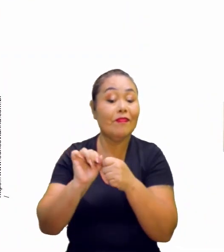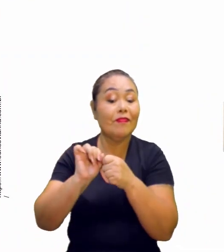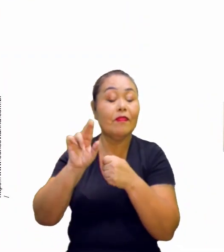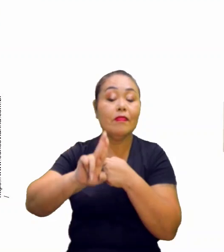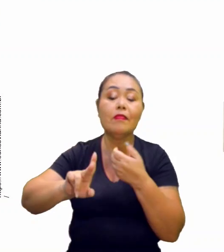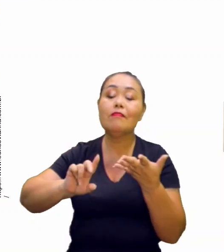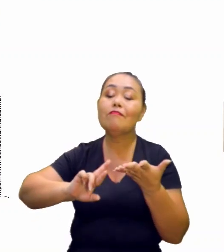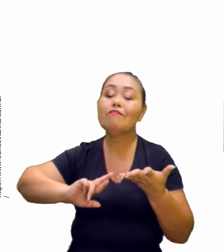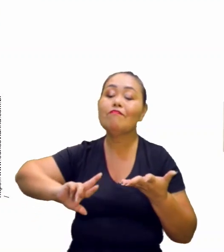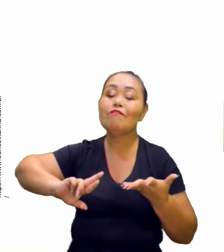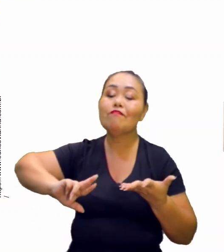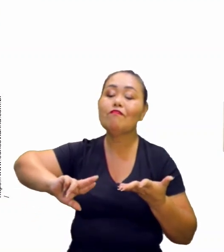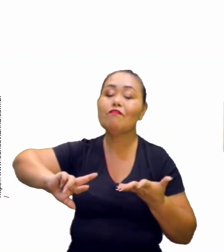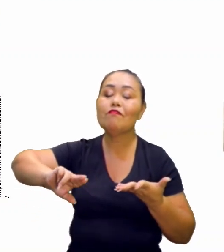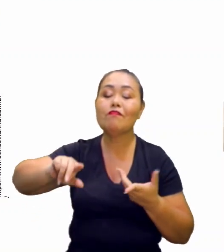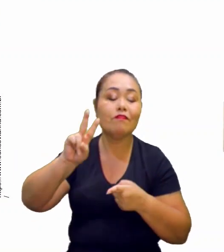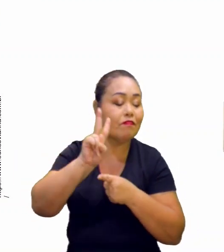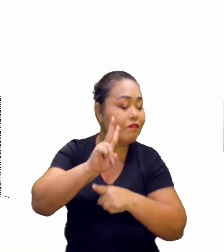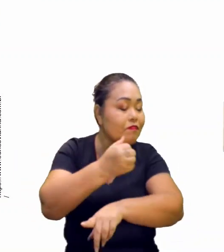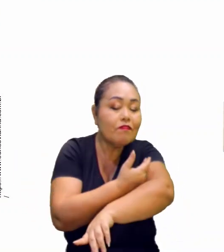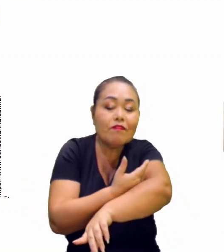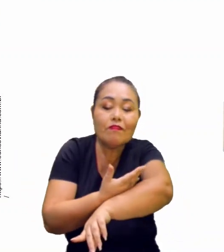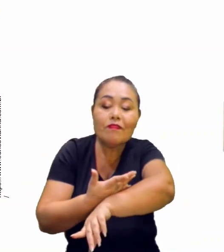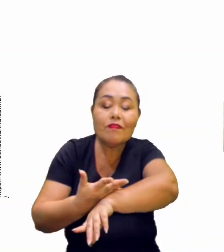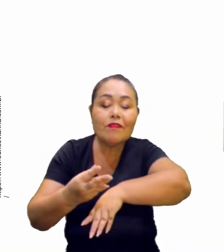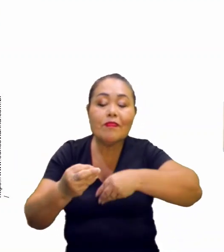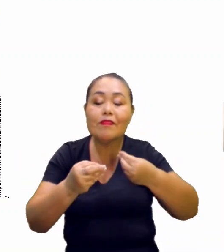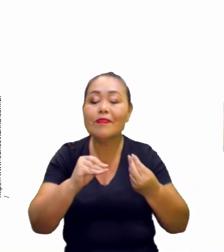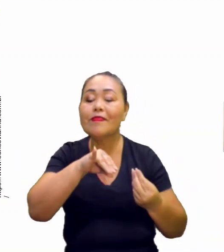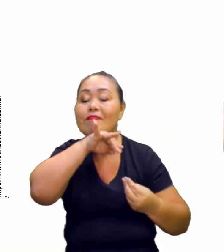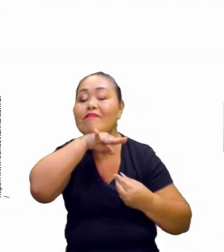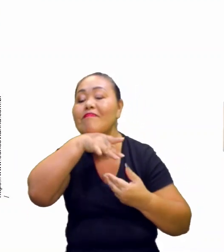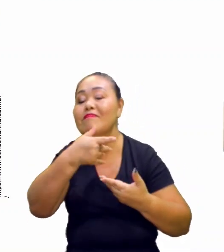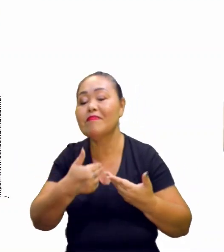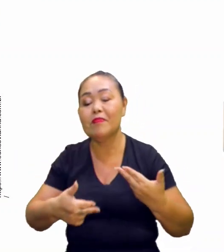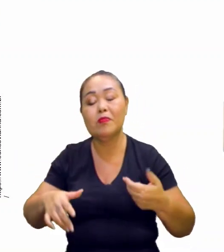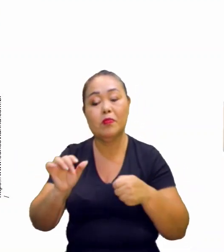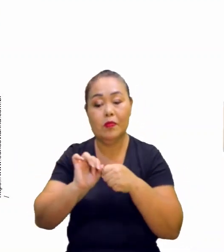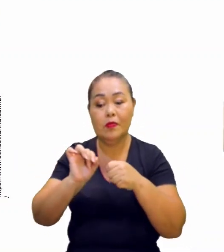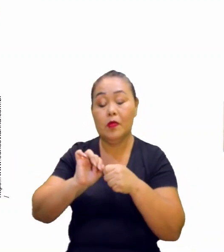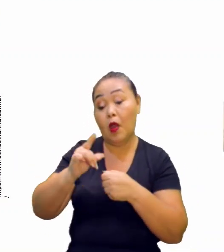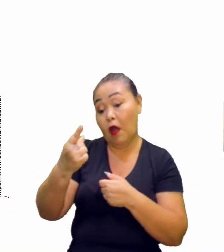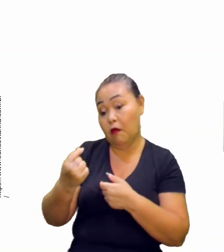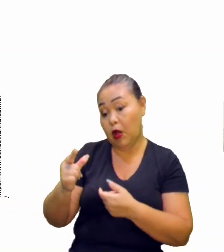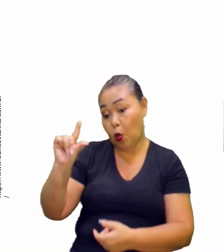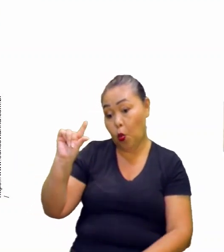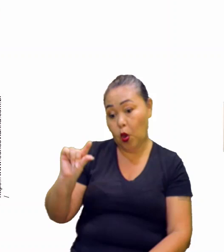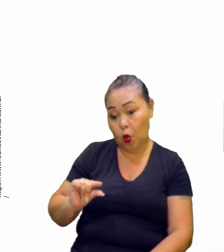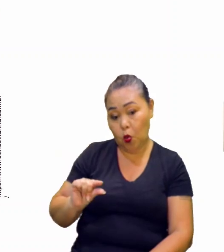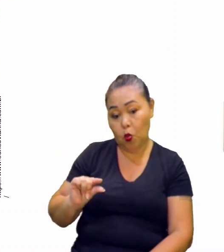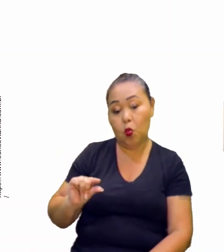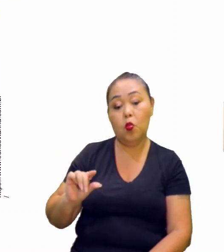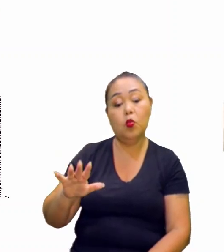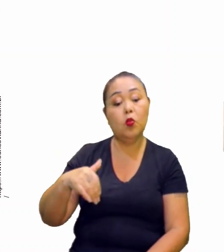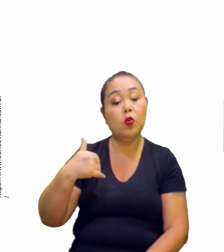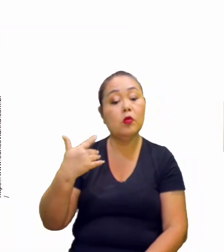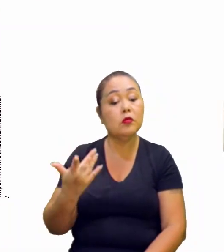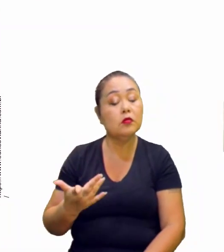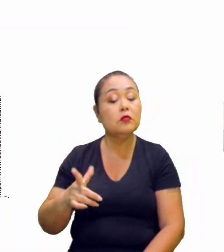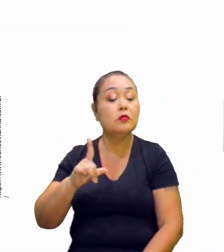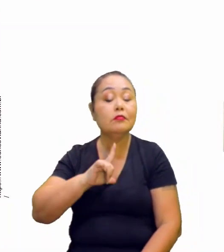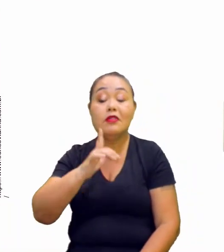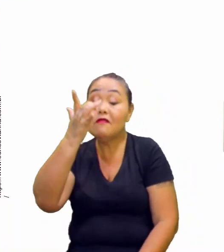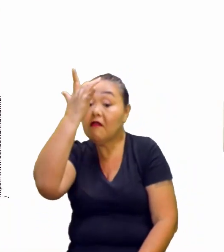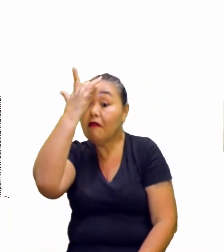uma variedade de culturas e de espécies animais com valor econômico e também de fácil